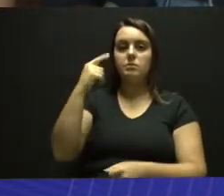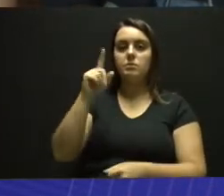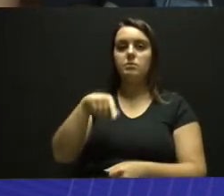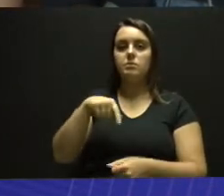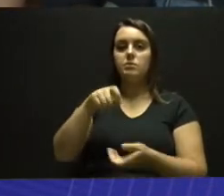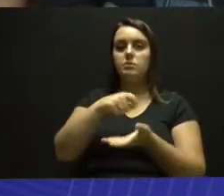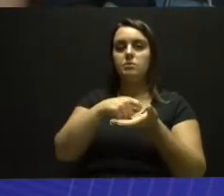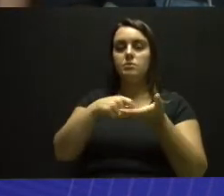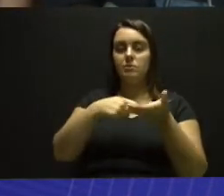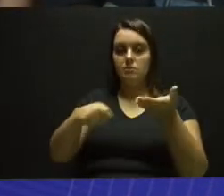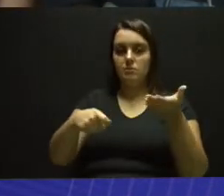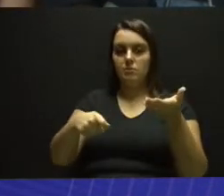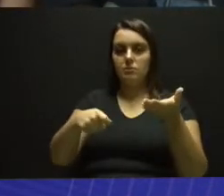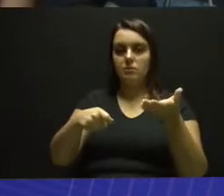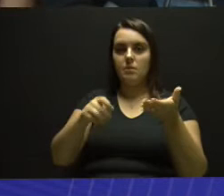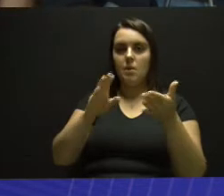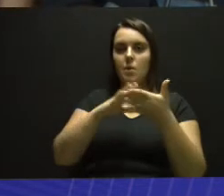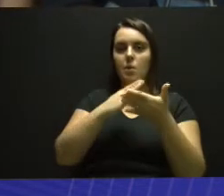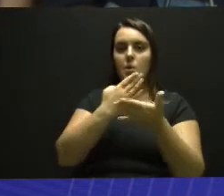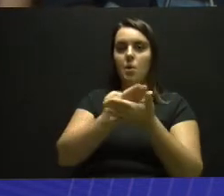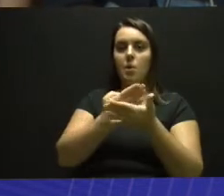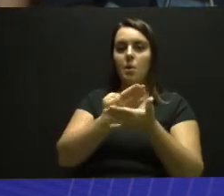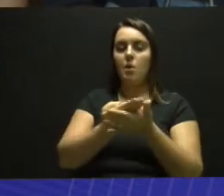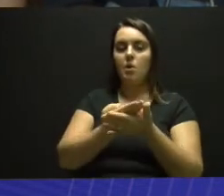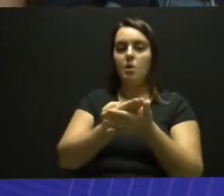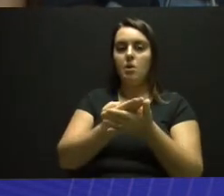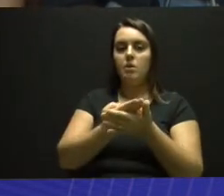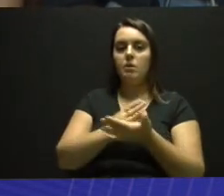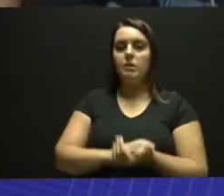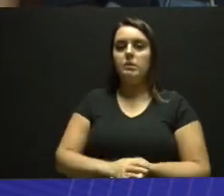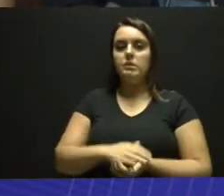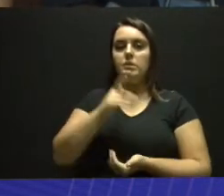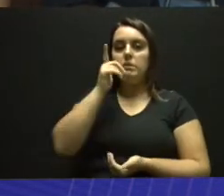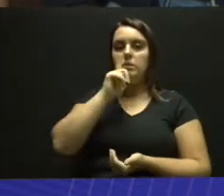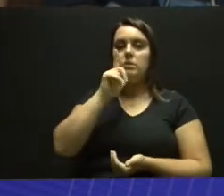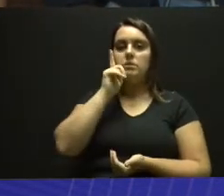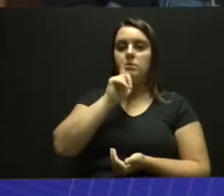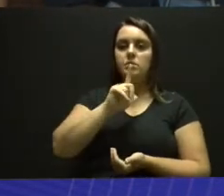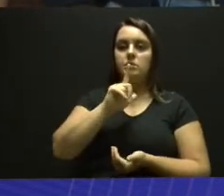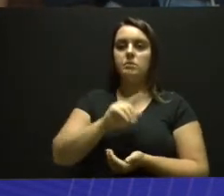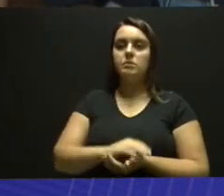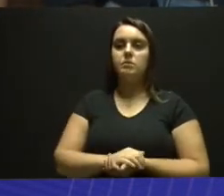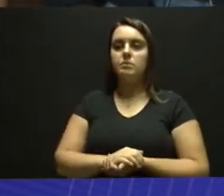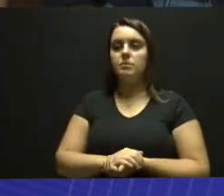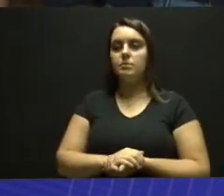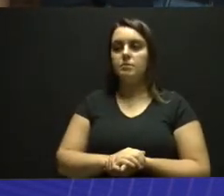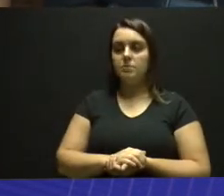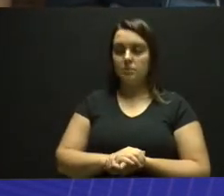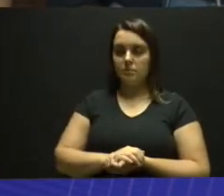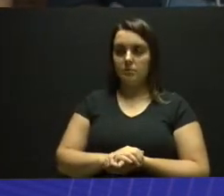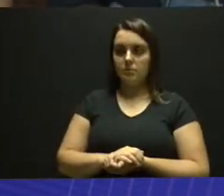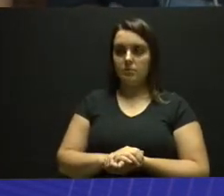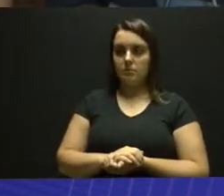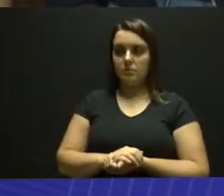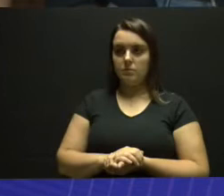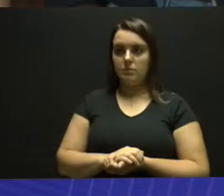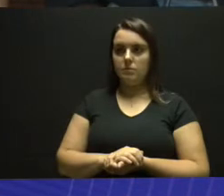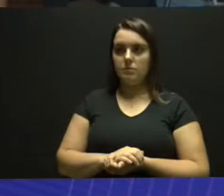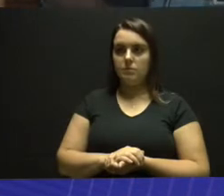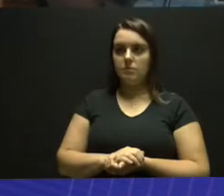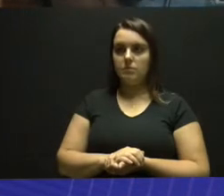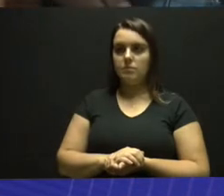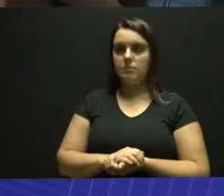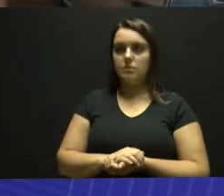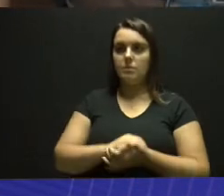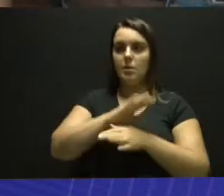unidas escola campeã de 97 com o enredo batman zé carioca em gotham city toda a